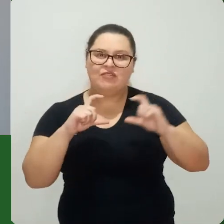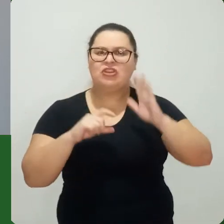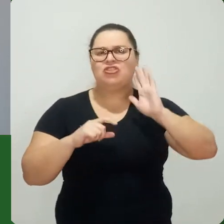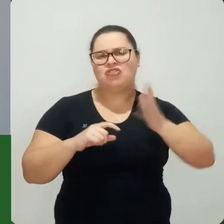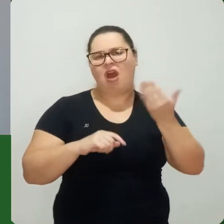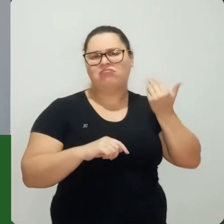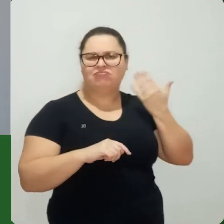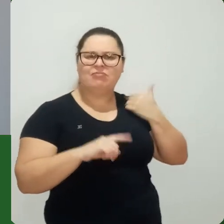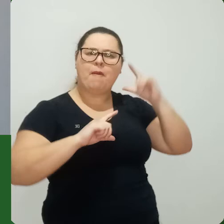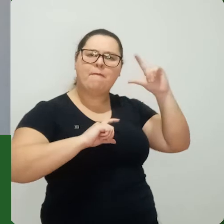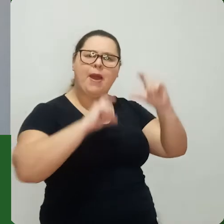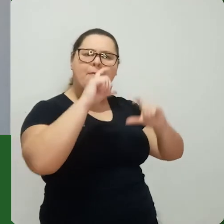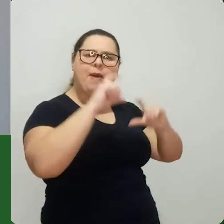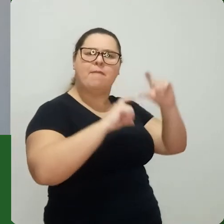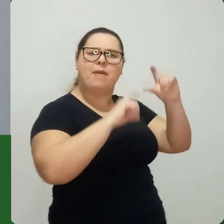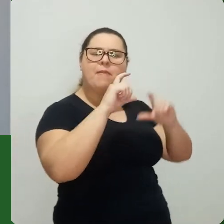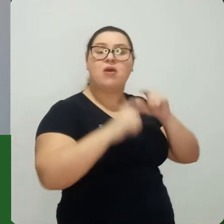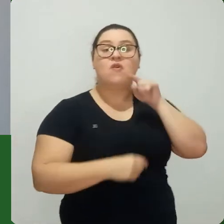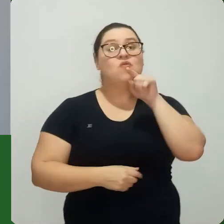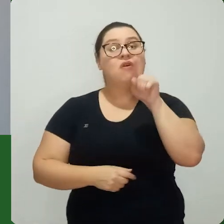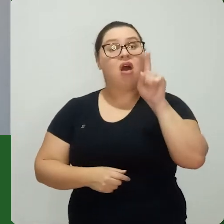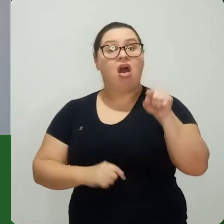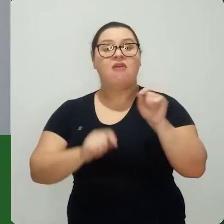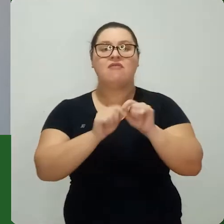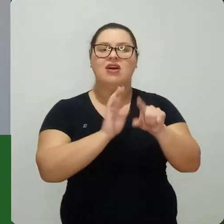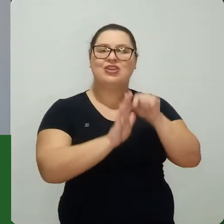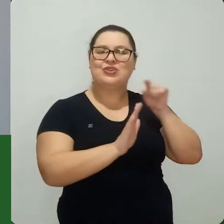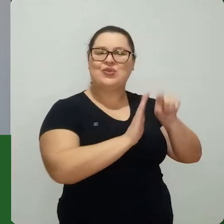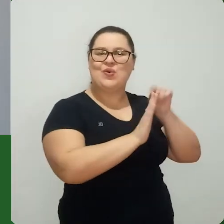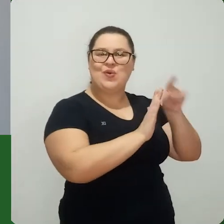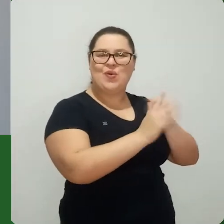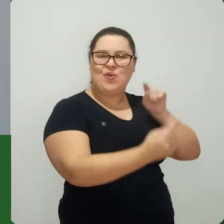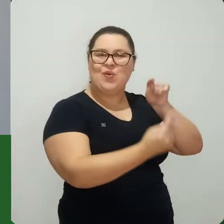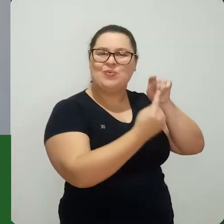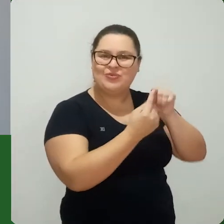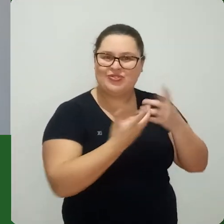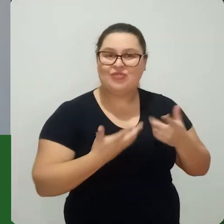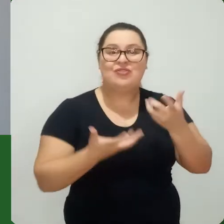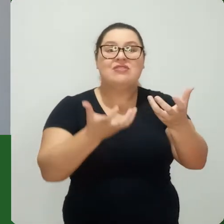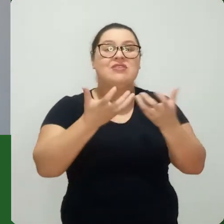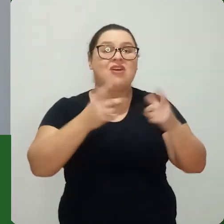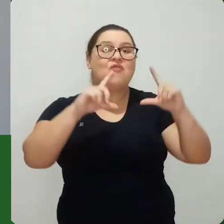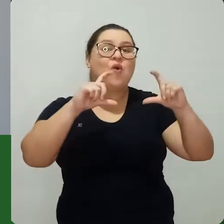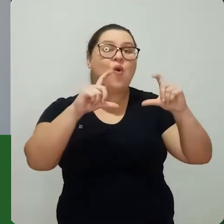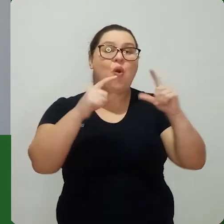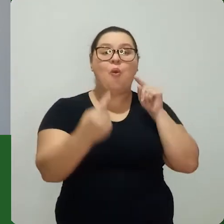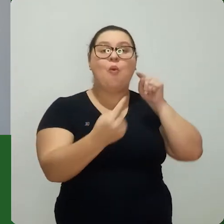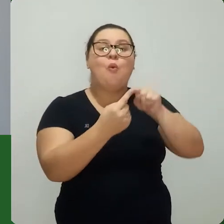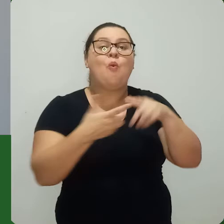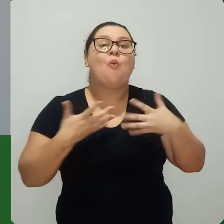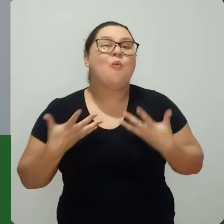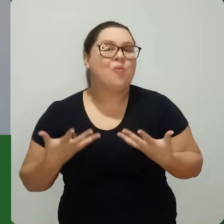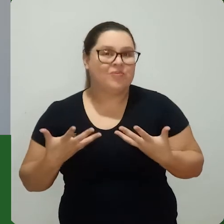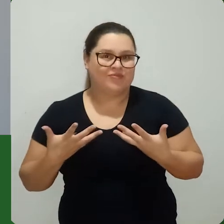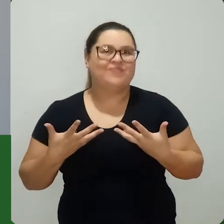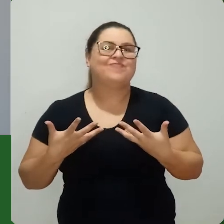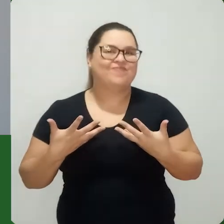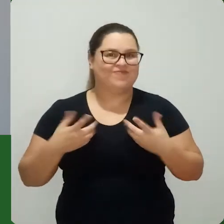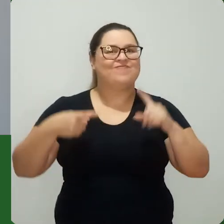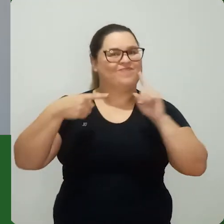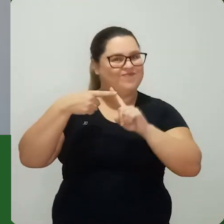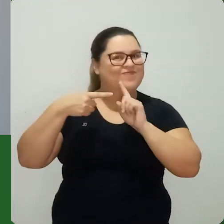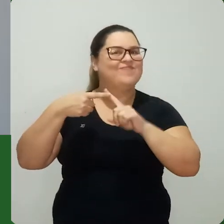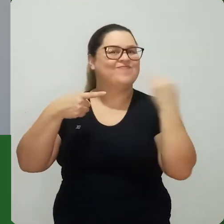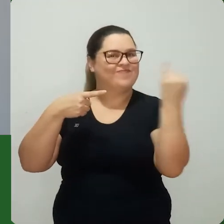como fotógrafo faz escolhas, você tem objetivos, você quer fotografar por alguma razão. E isso entra